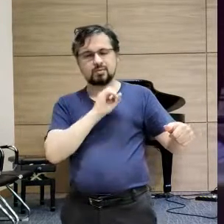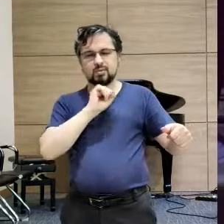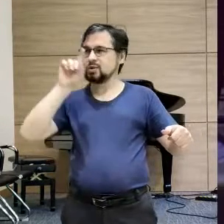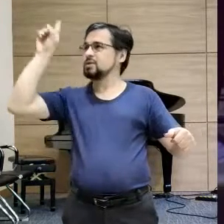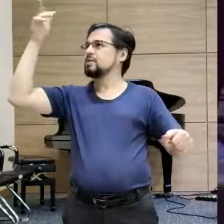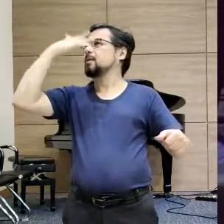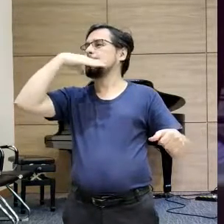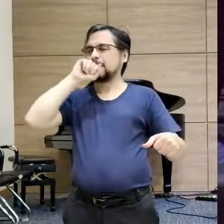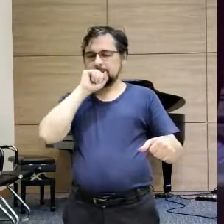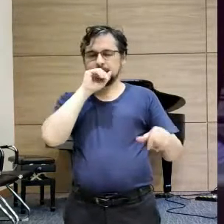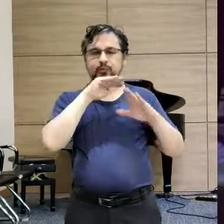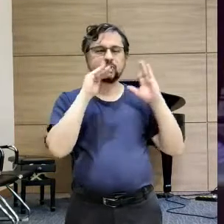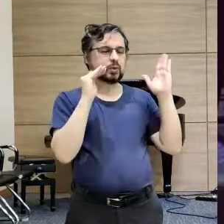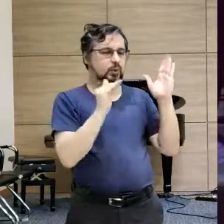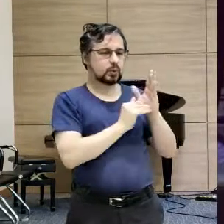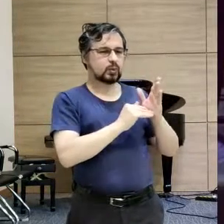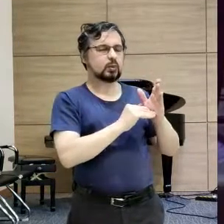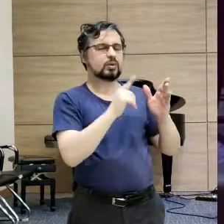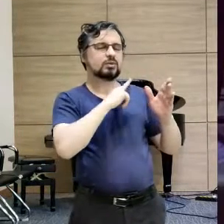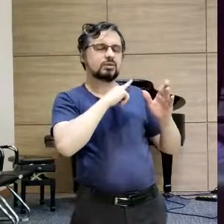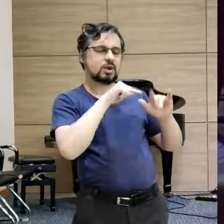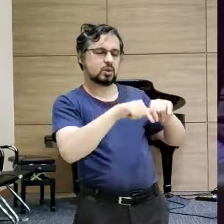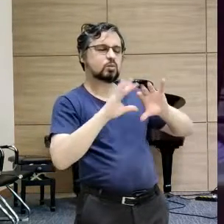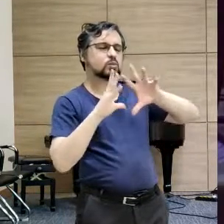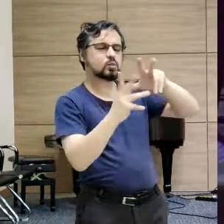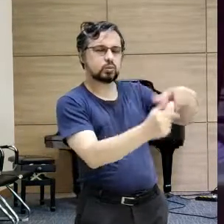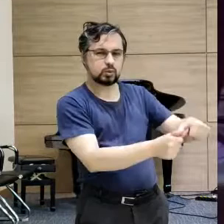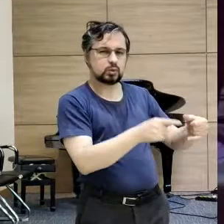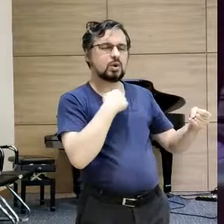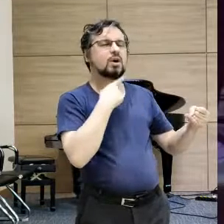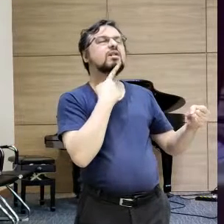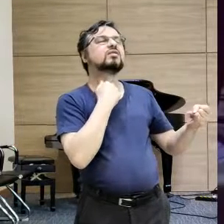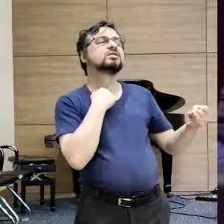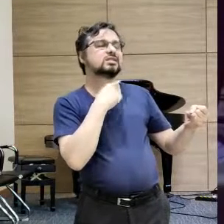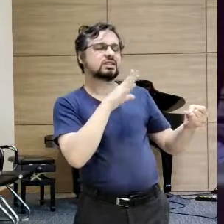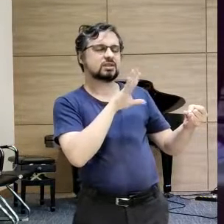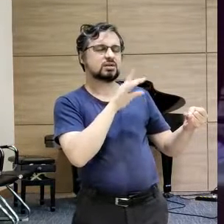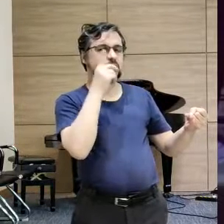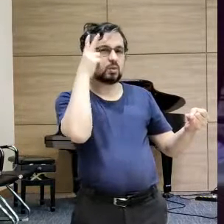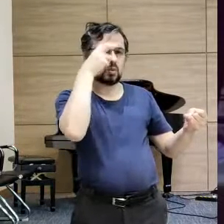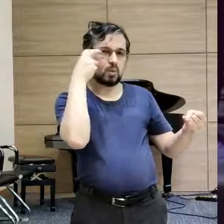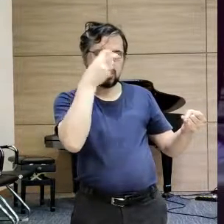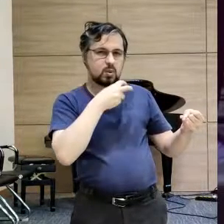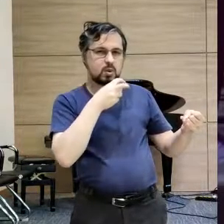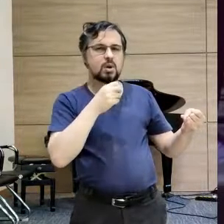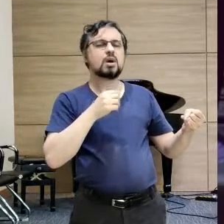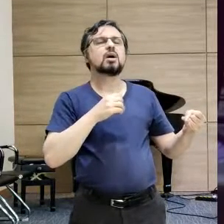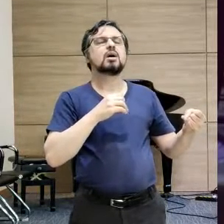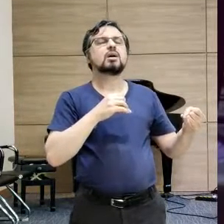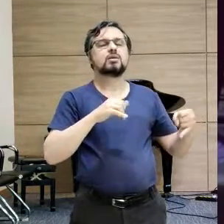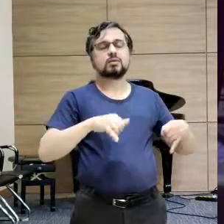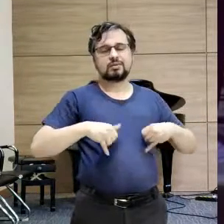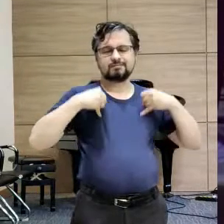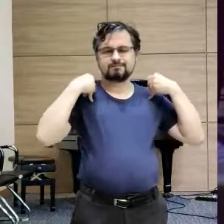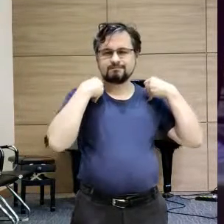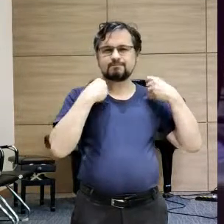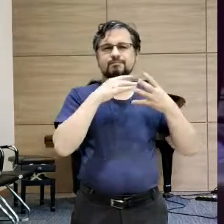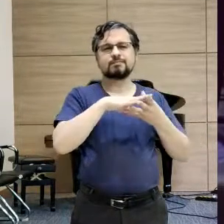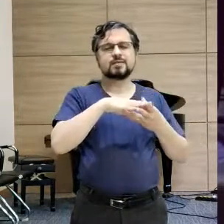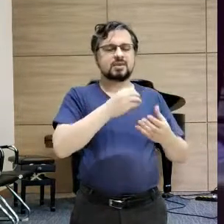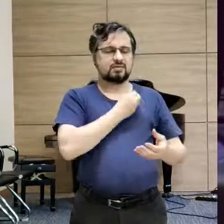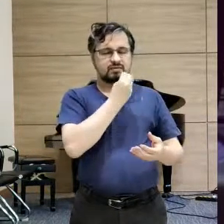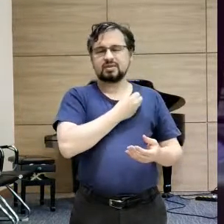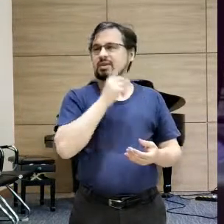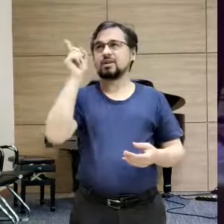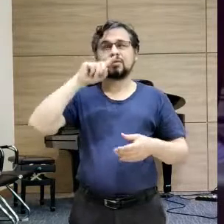a concupiscência dos olhos, a concupiscência da carne e a soberba da vida não vem do Pai.